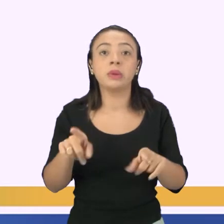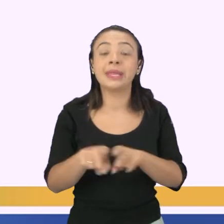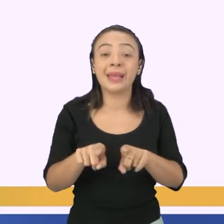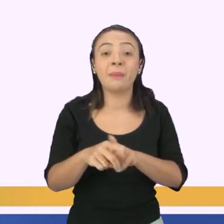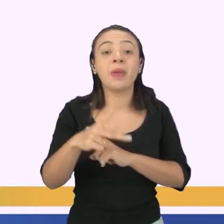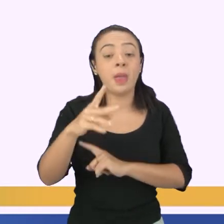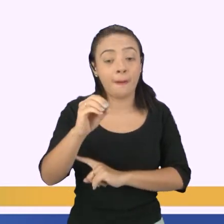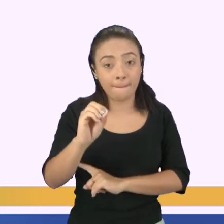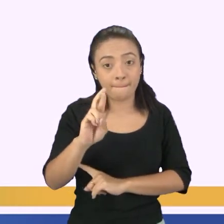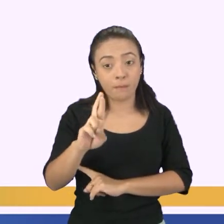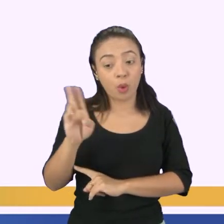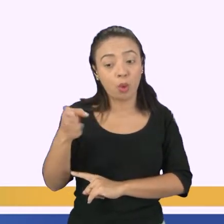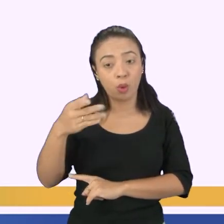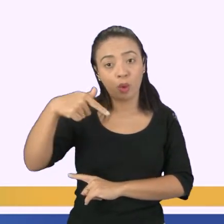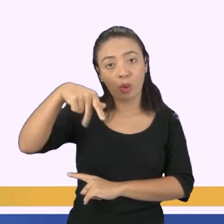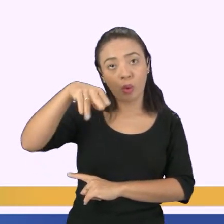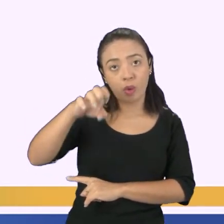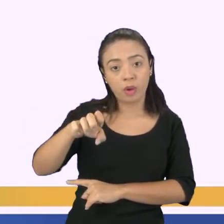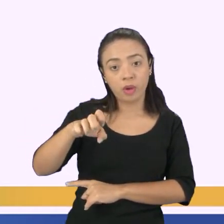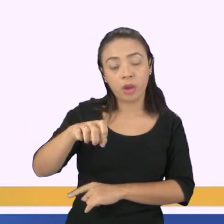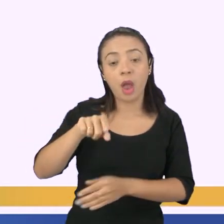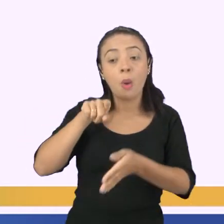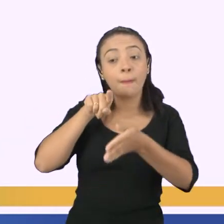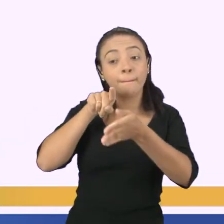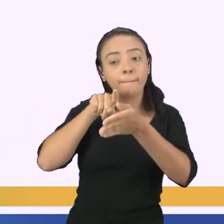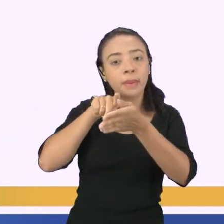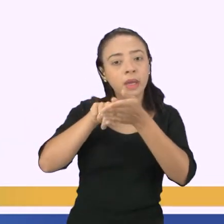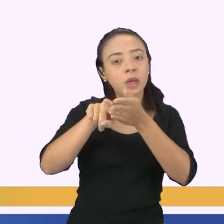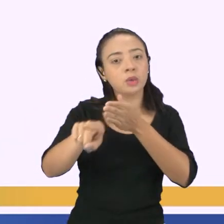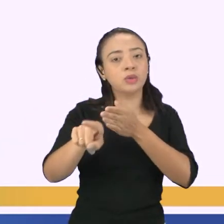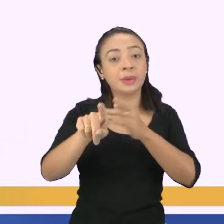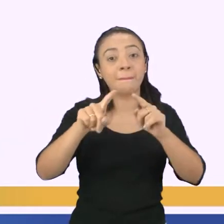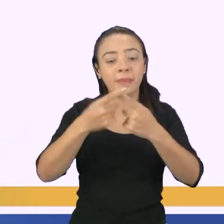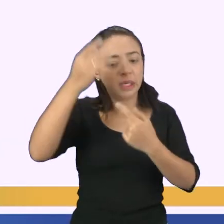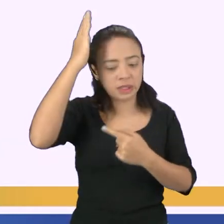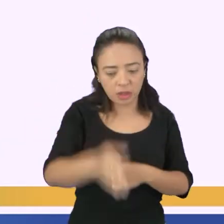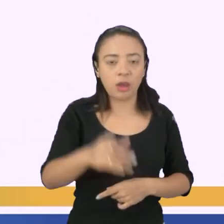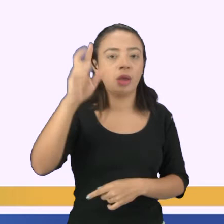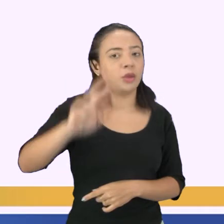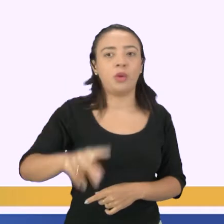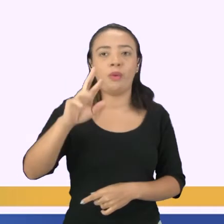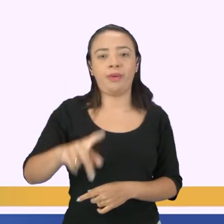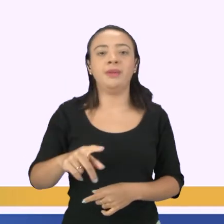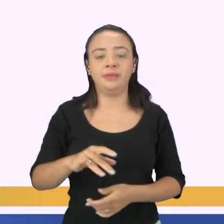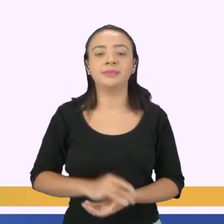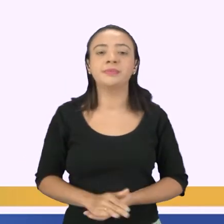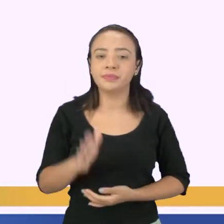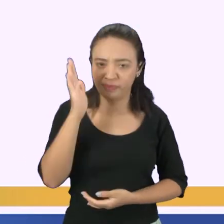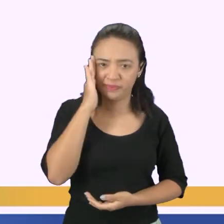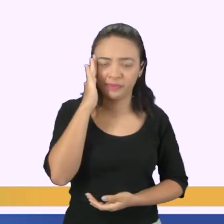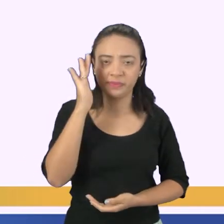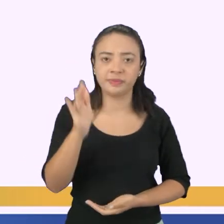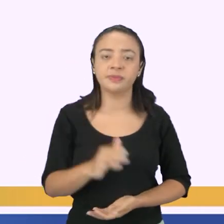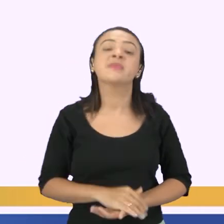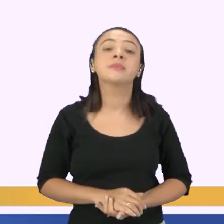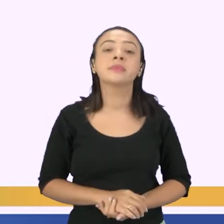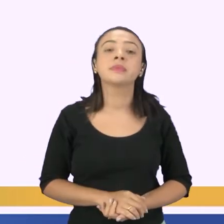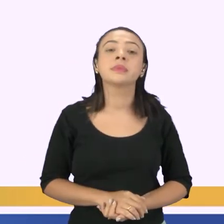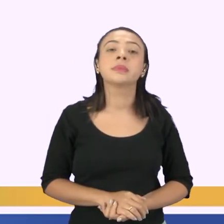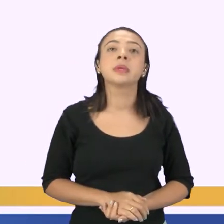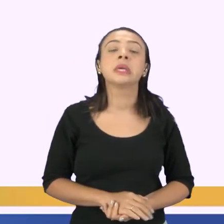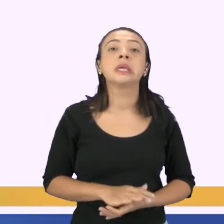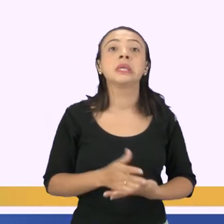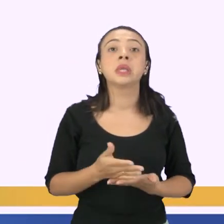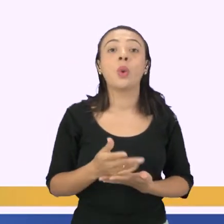separado, porque é uma pergunta indireta ali, ó. Não entendi por que ele dormiu cedo, tá? Então, esse